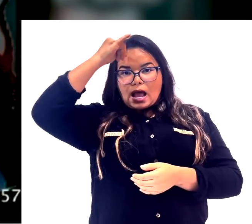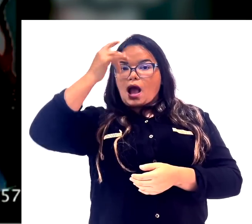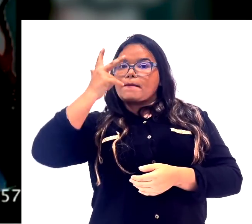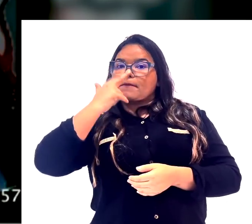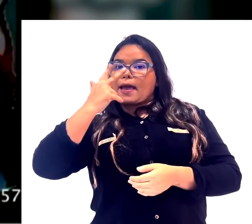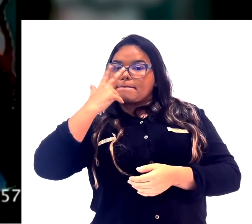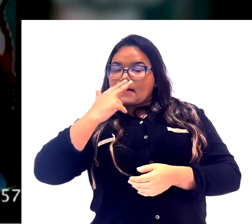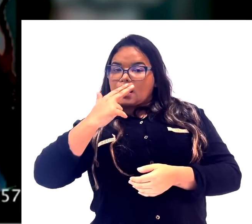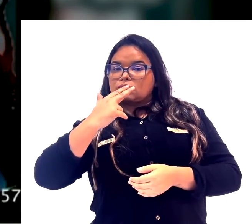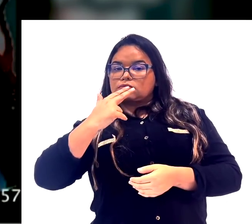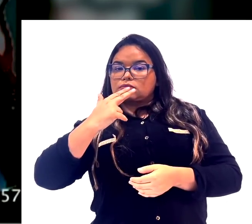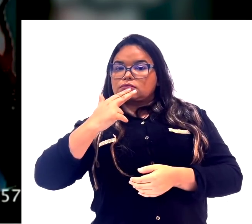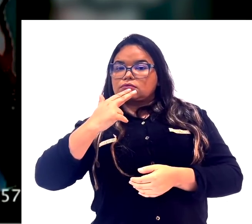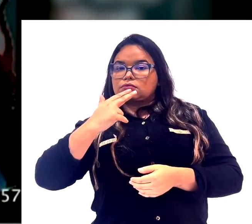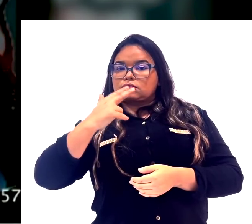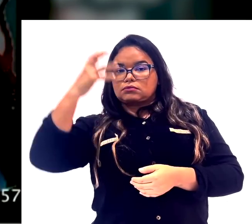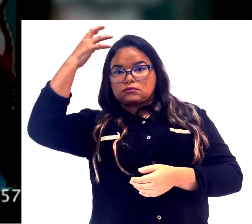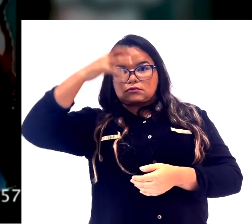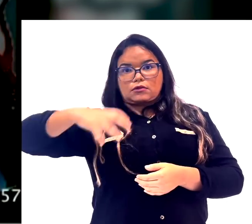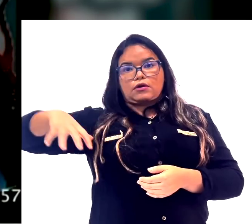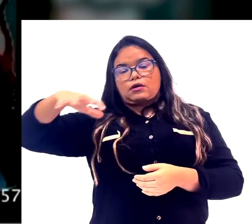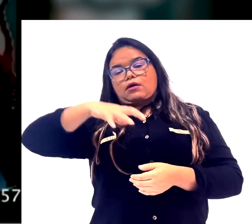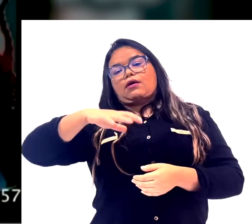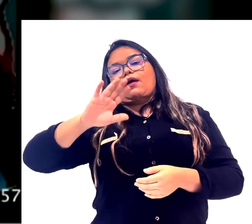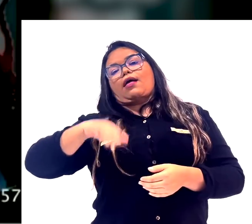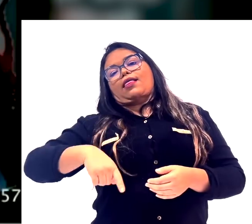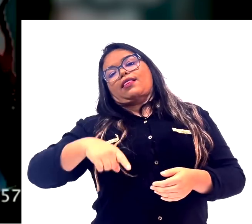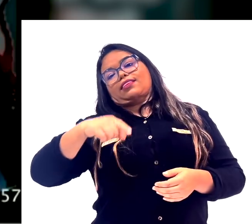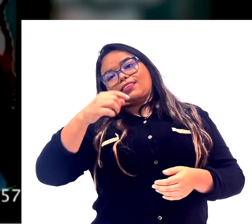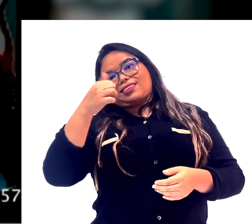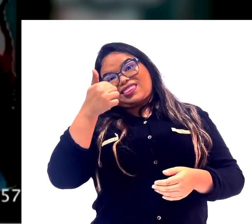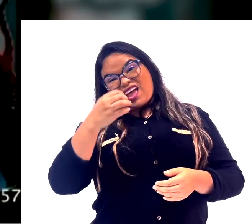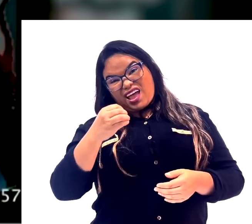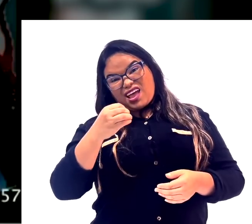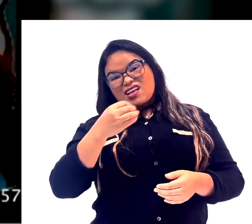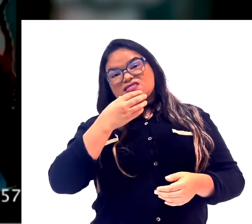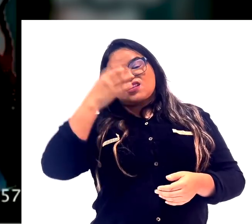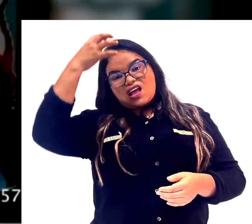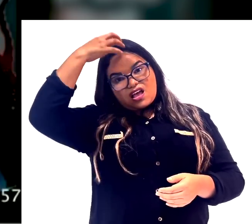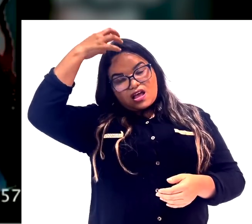serão 10 reis, e depois dele se levantará outro.